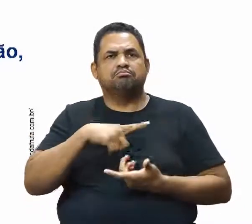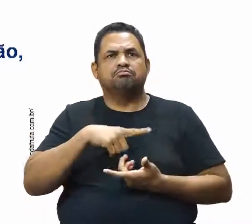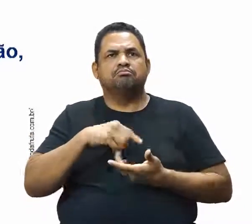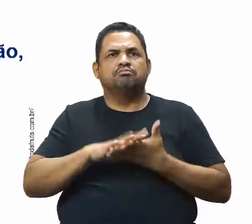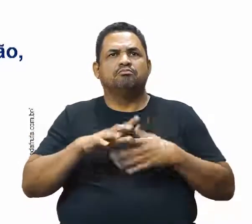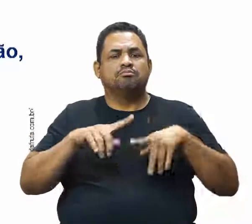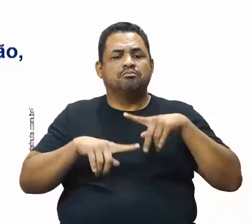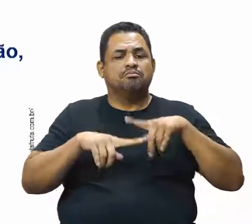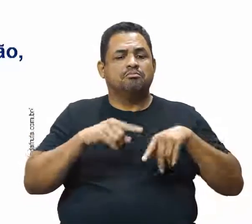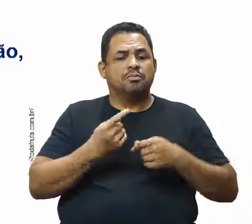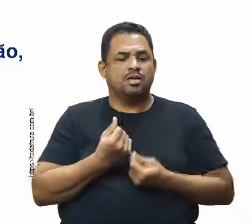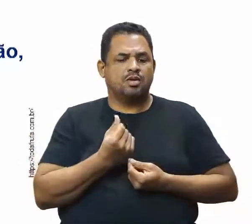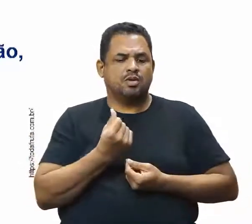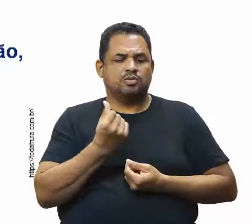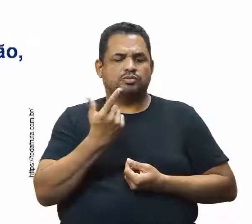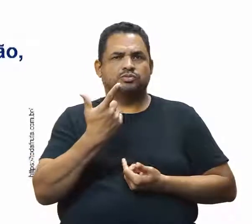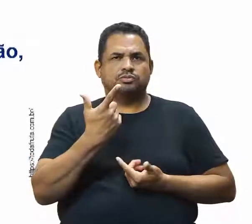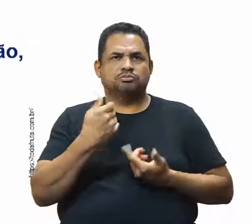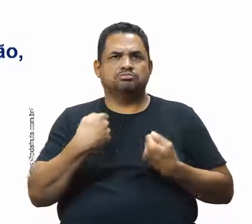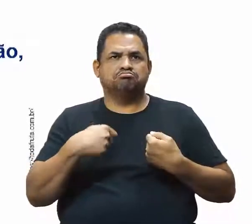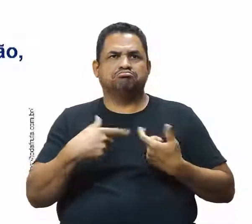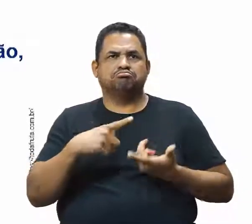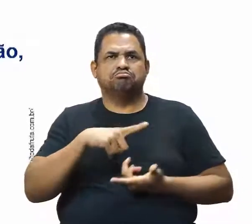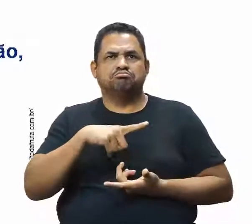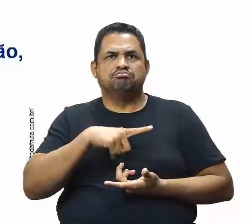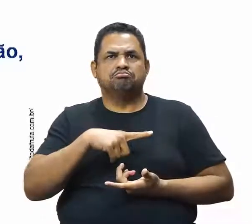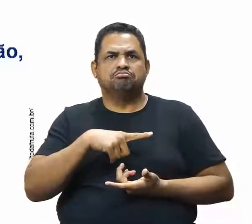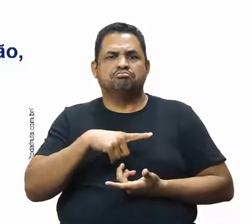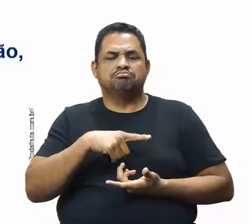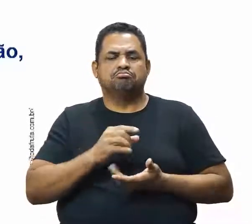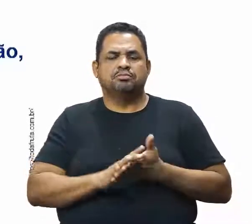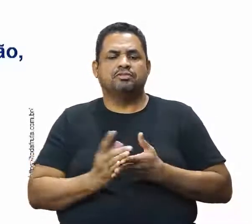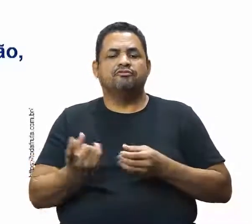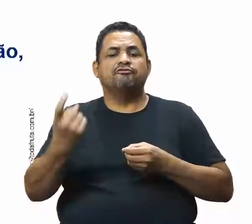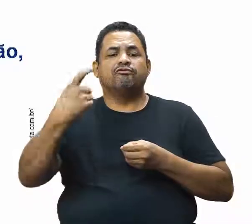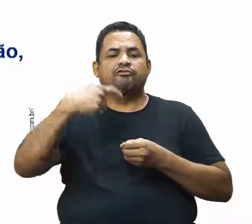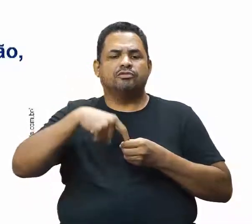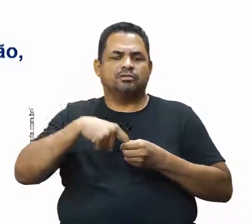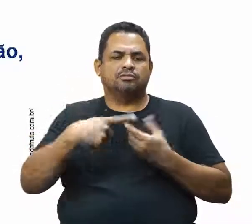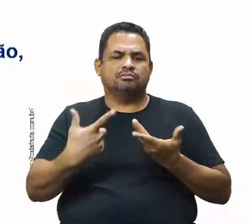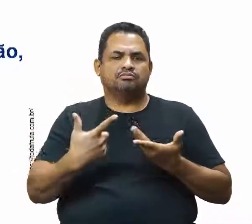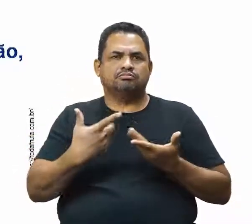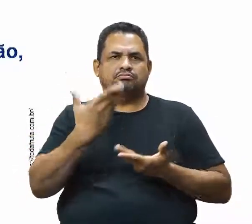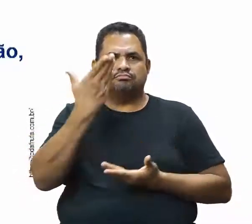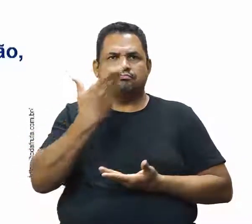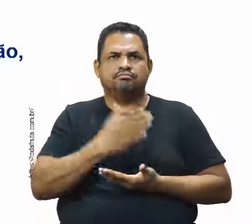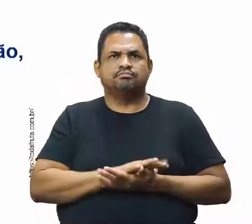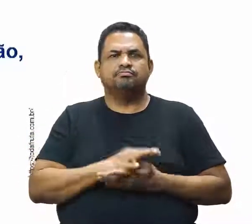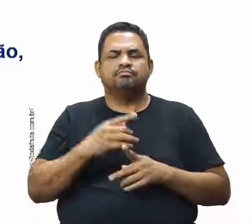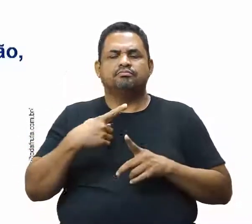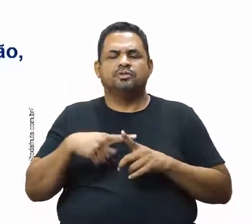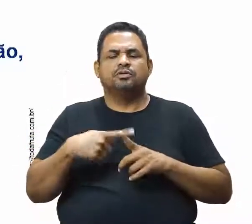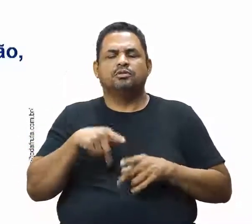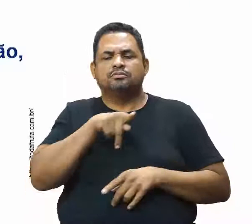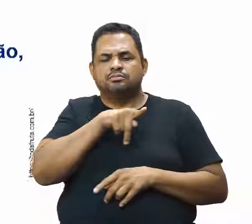recursos financeiros disponíveis. Eu vou voltar um pouquinho aqui. Por quê,